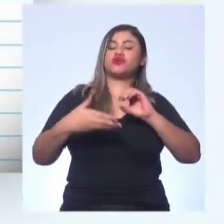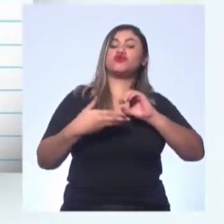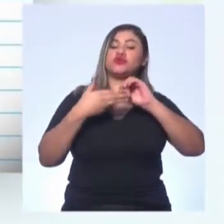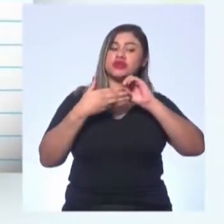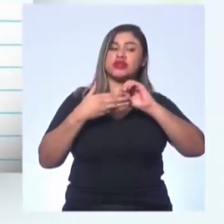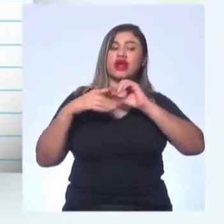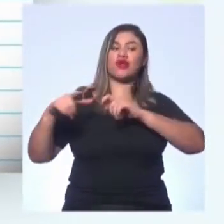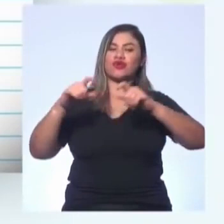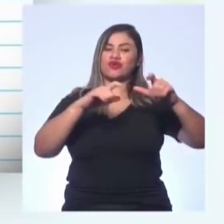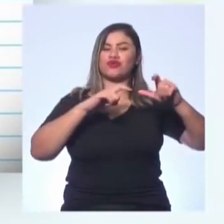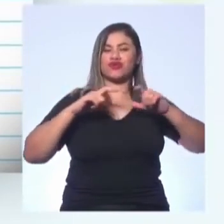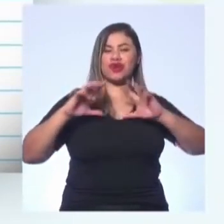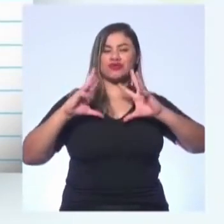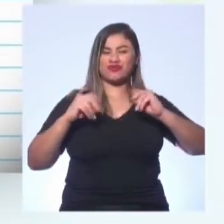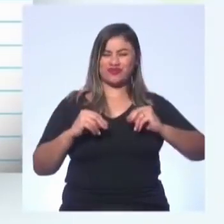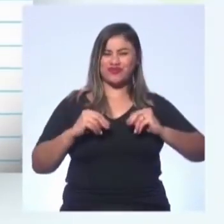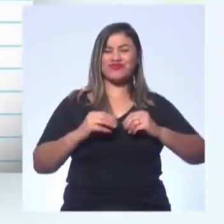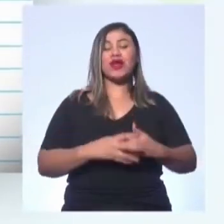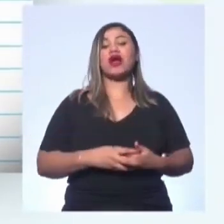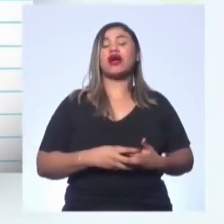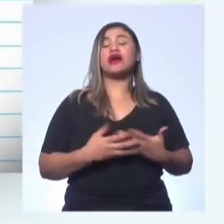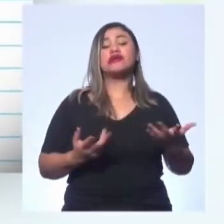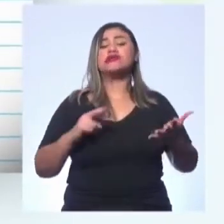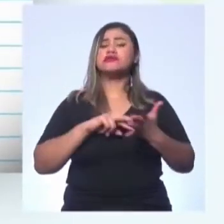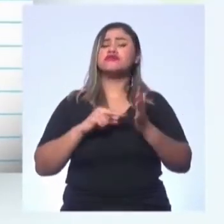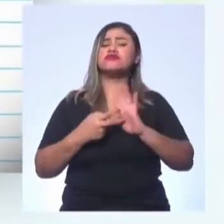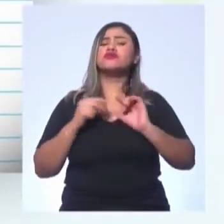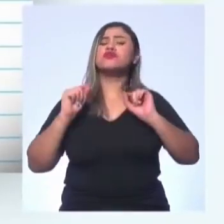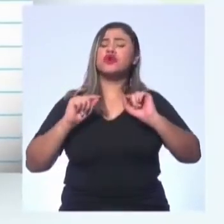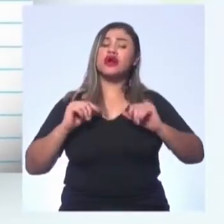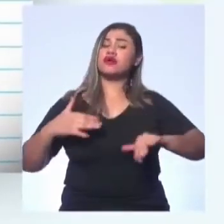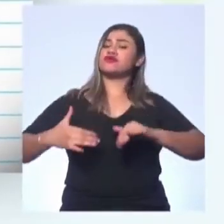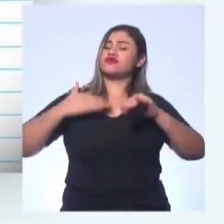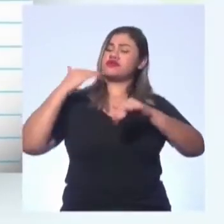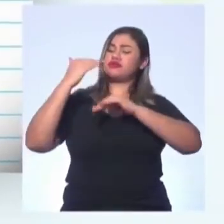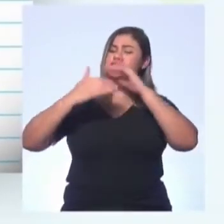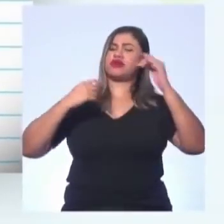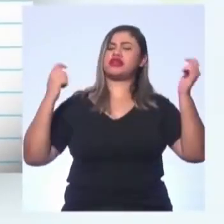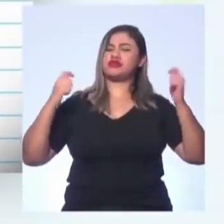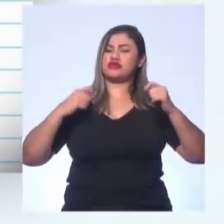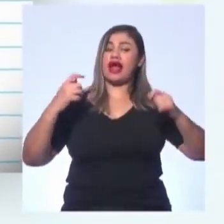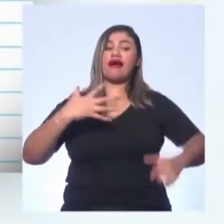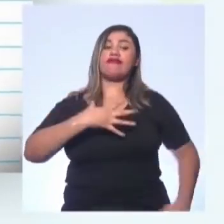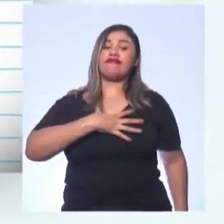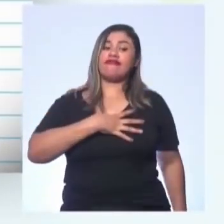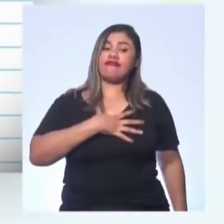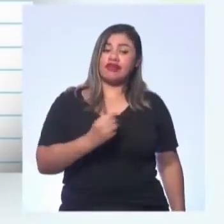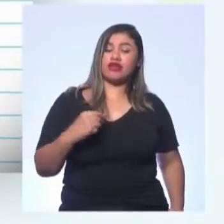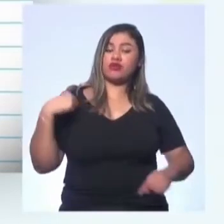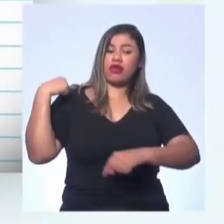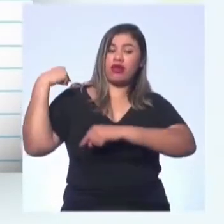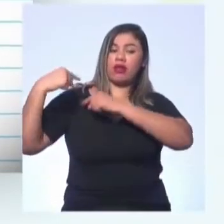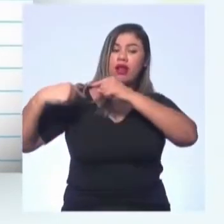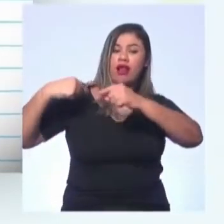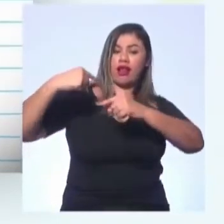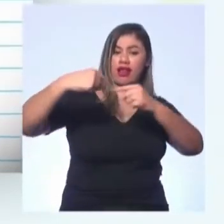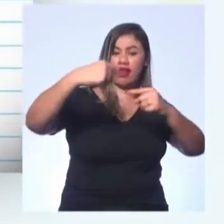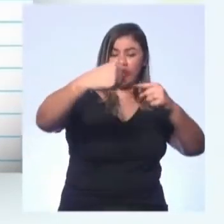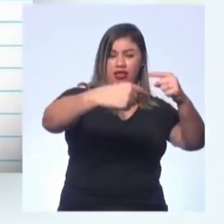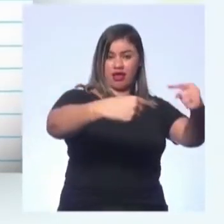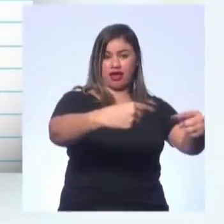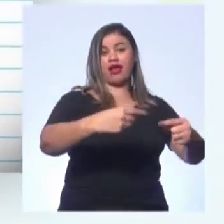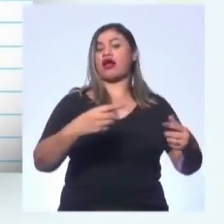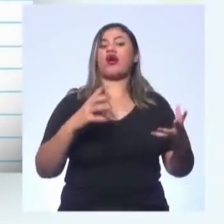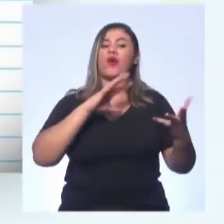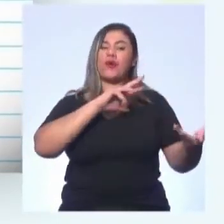em todas as suas dimensões, ou seja, um desenvolvimento que garanta que nossos filhos e filhas, netos e netas,